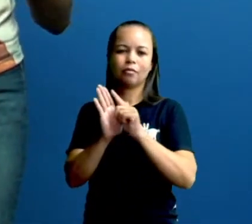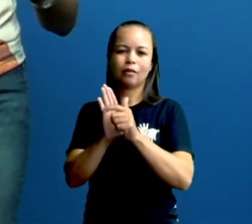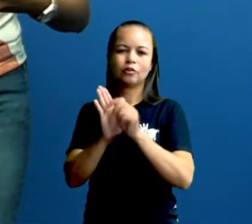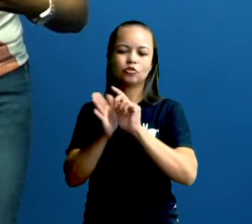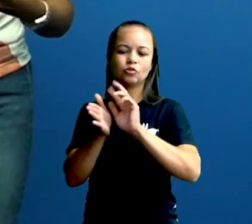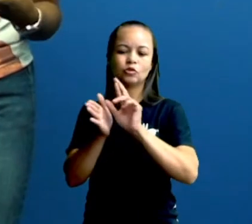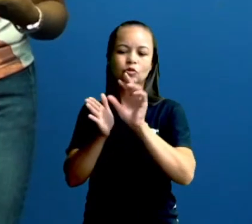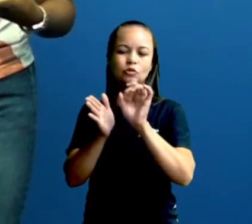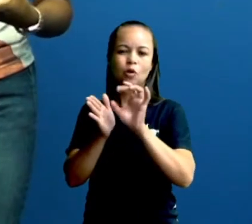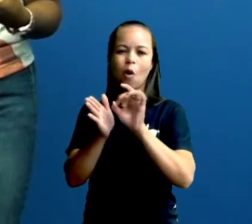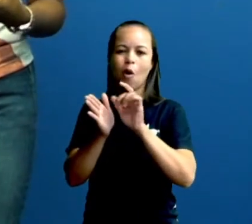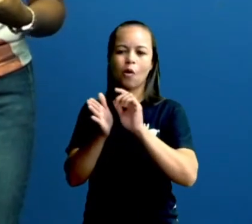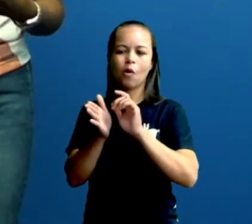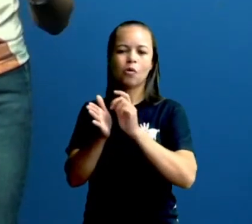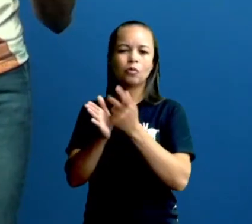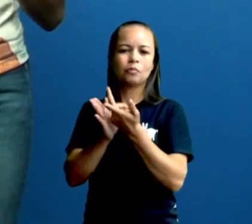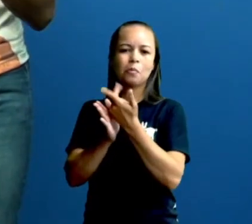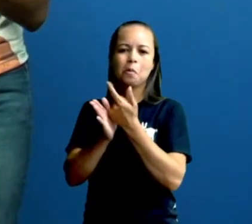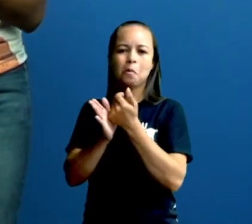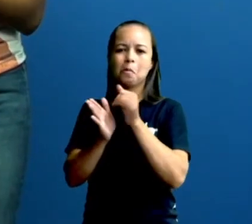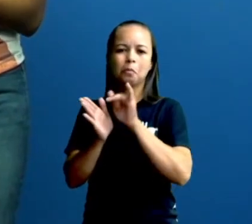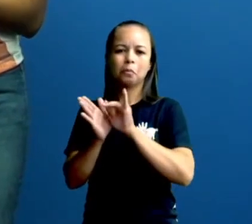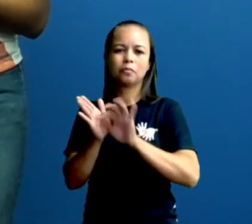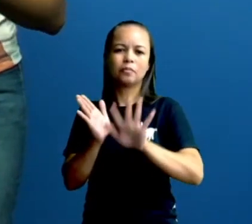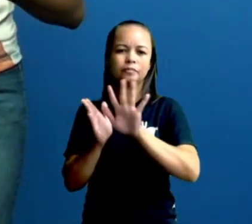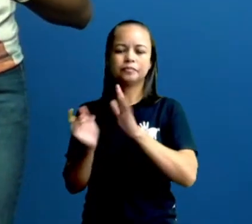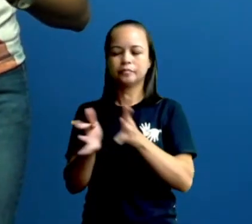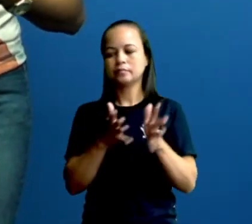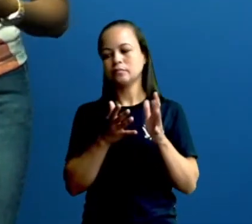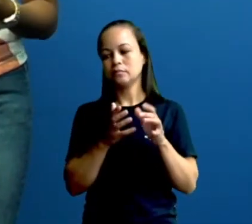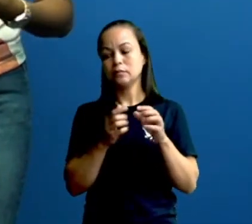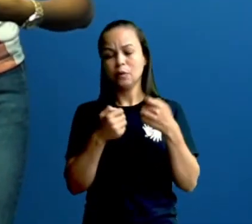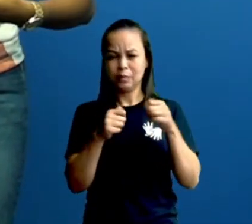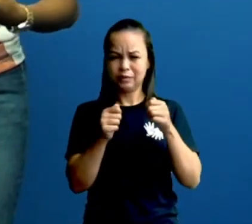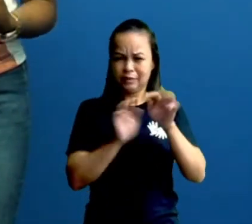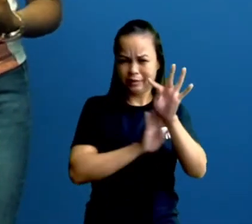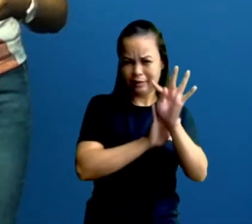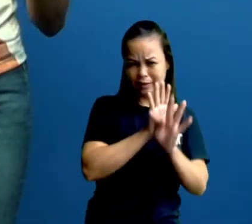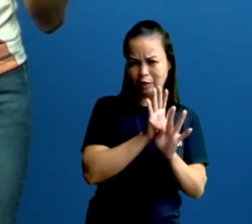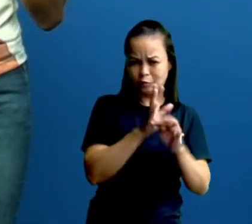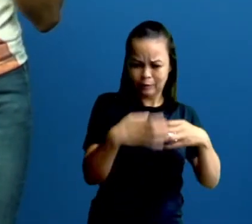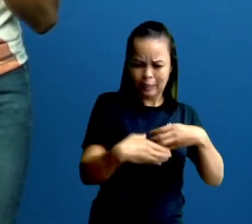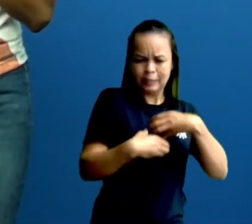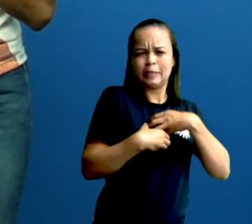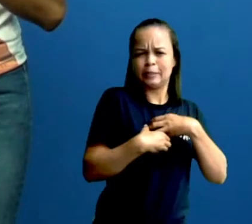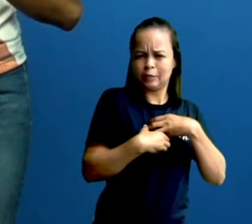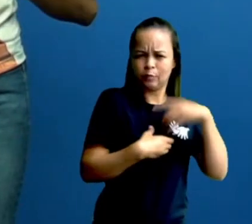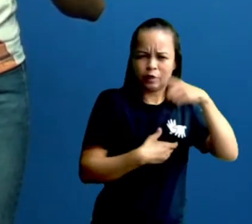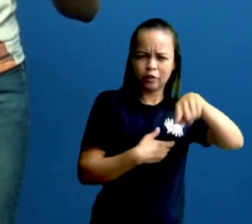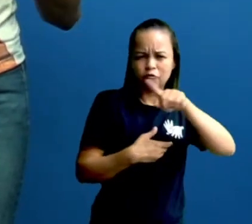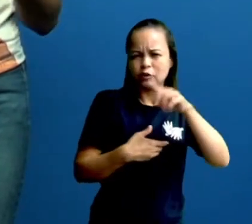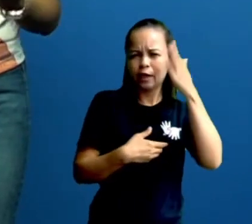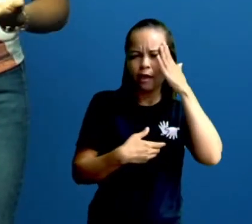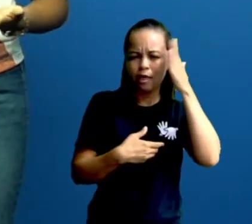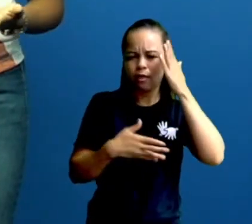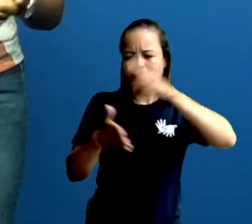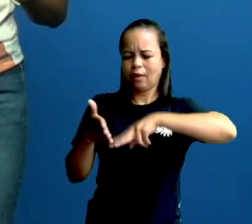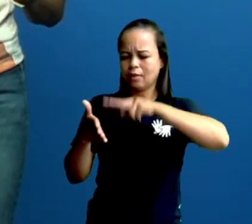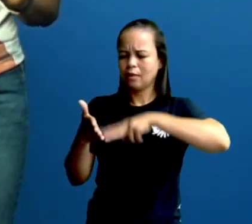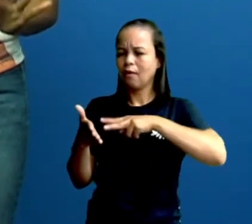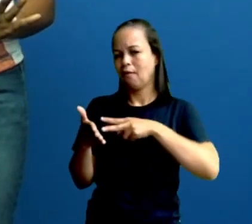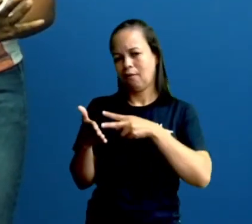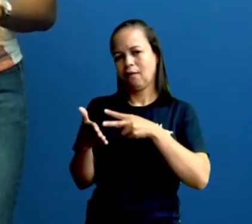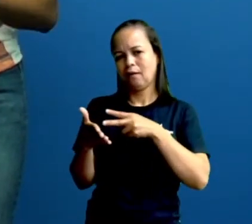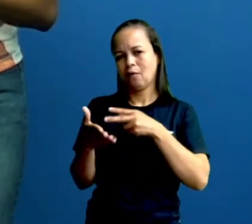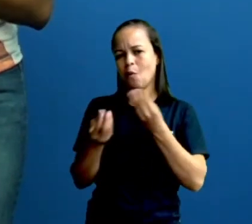dão sentido a esse texto. Não precisa se ter para que o texto tenha sentido, para que você, leitor, consiga